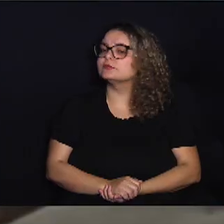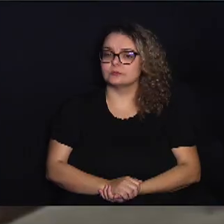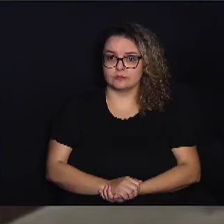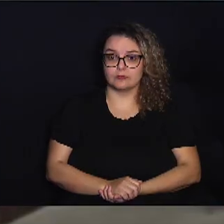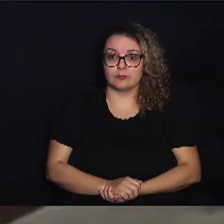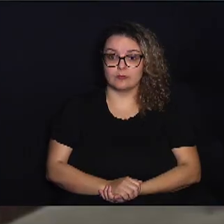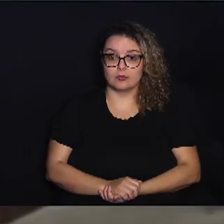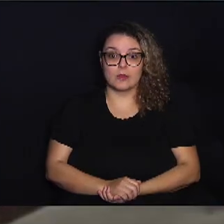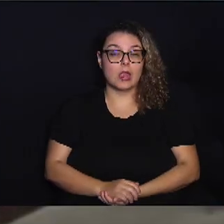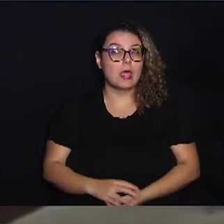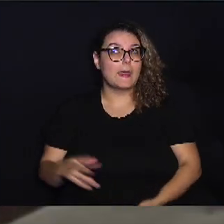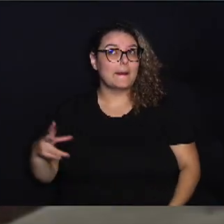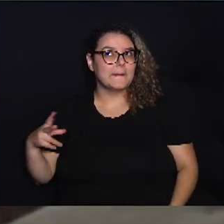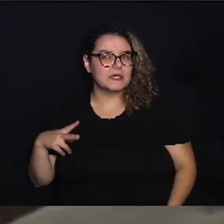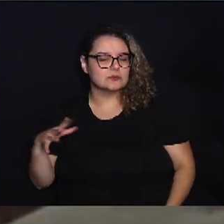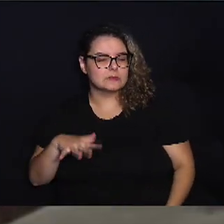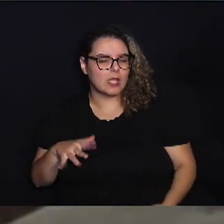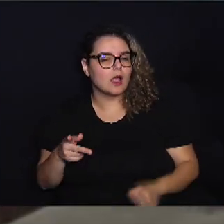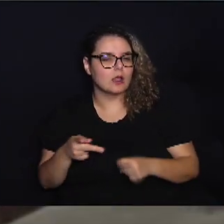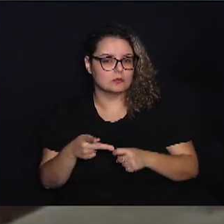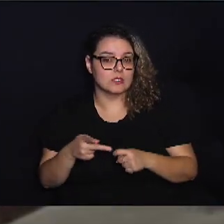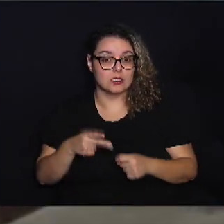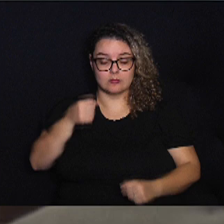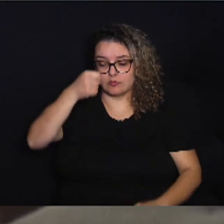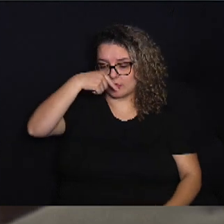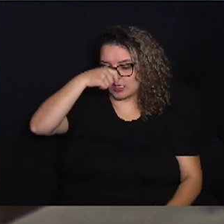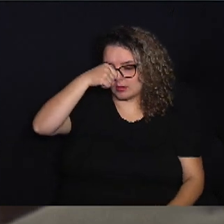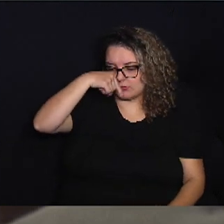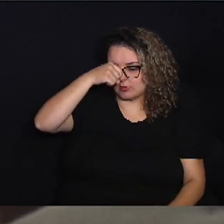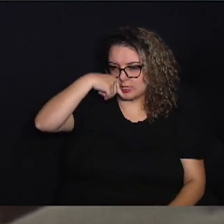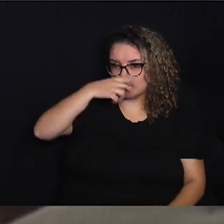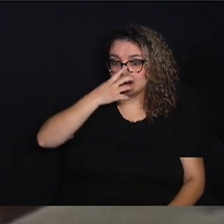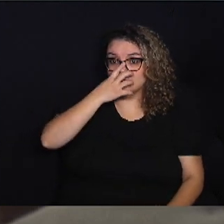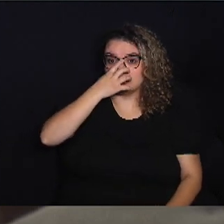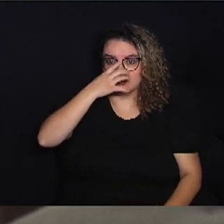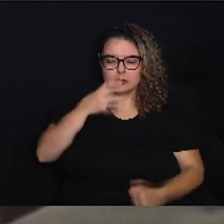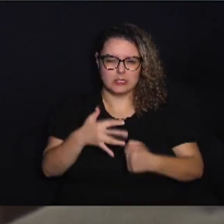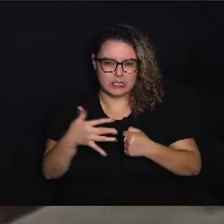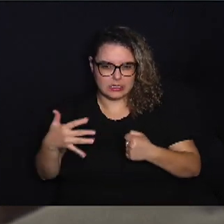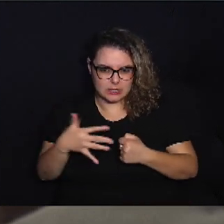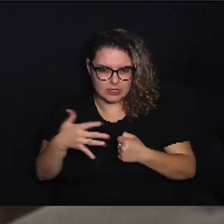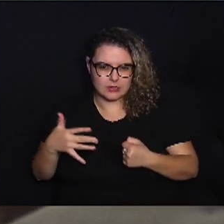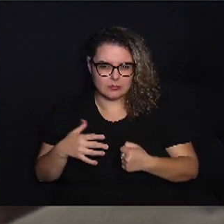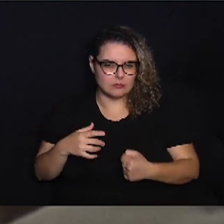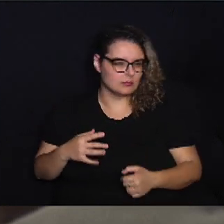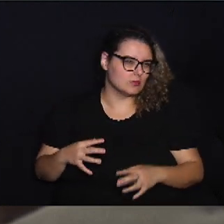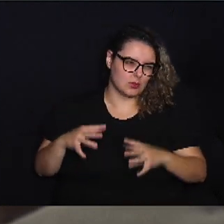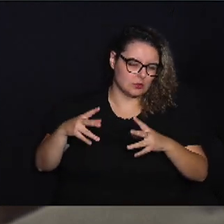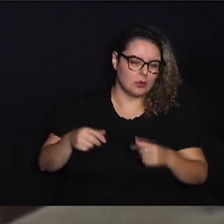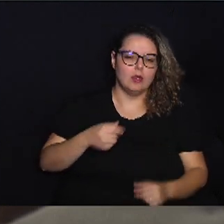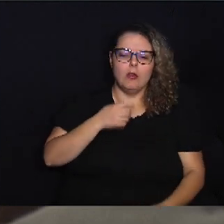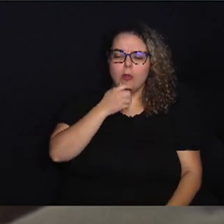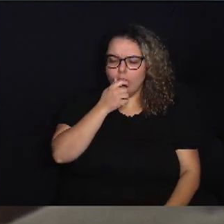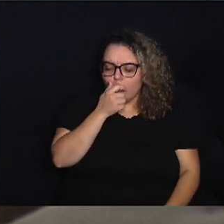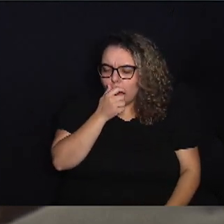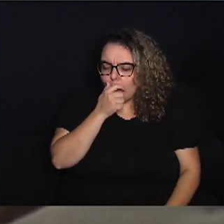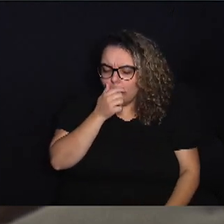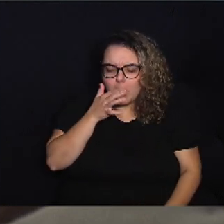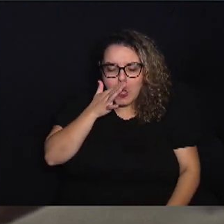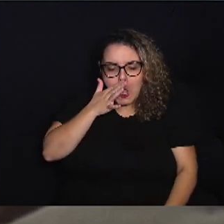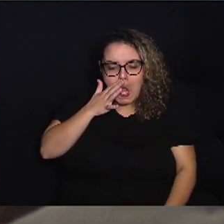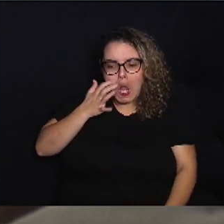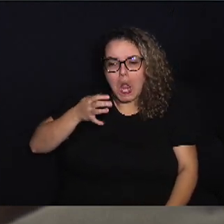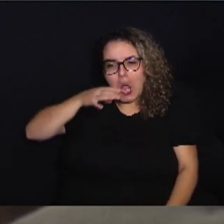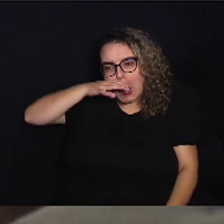Particularmente na faixa etária pediátrica, nós temos as gripes, que são essas síndromes mais gerais, com tosse, coriza